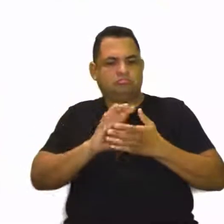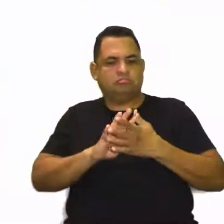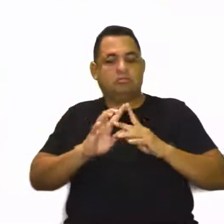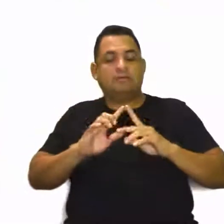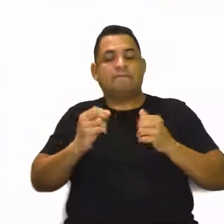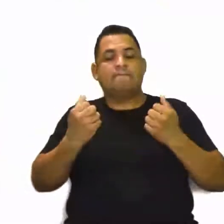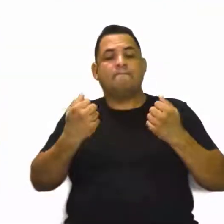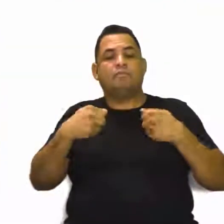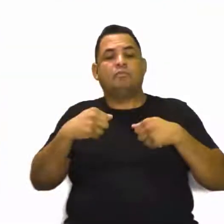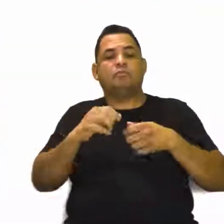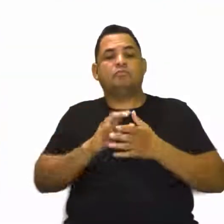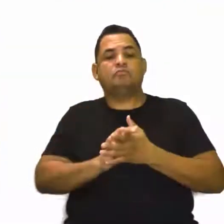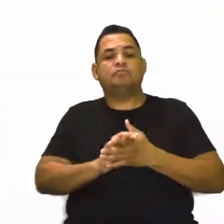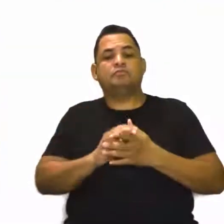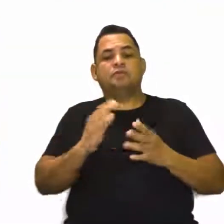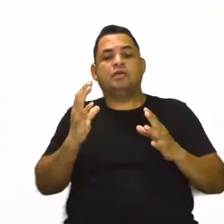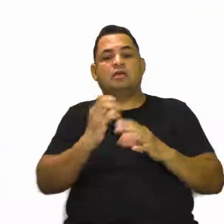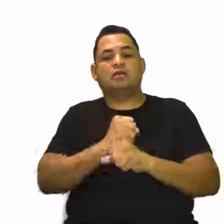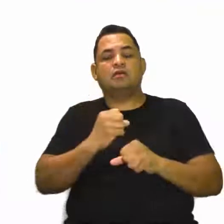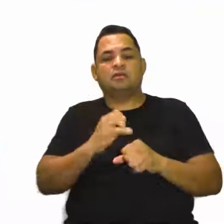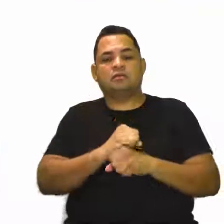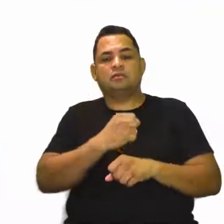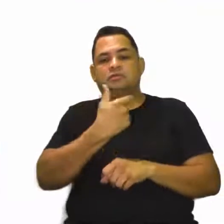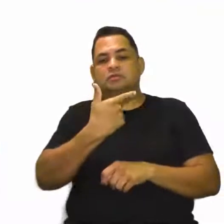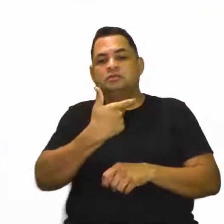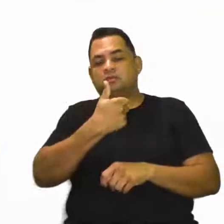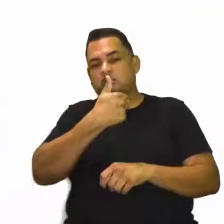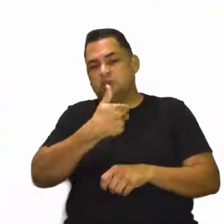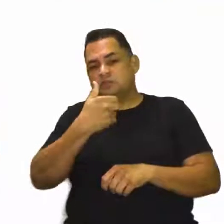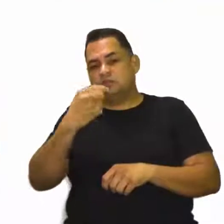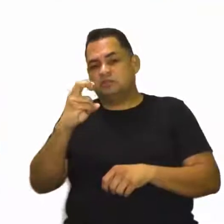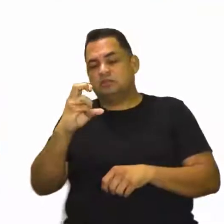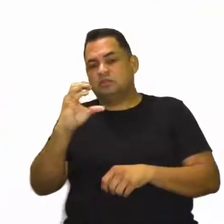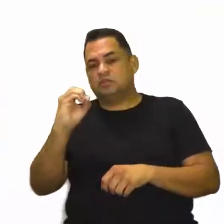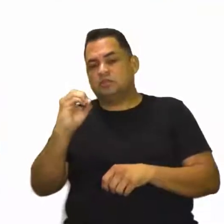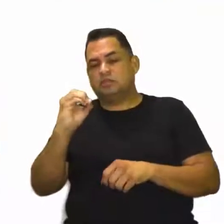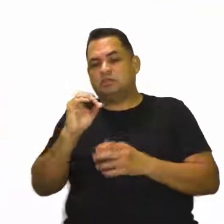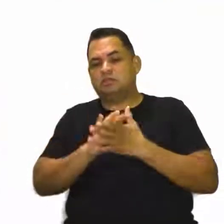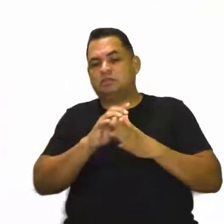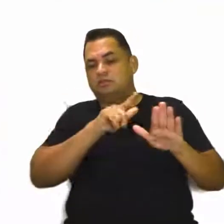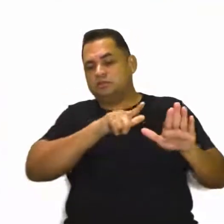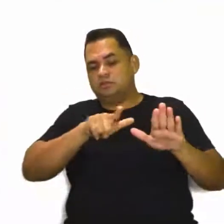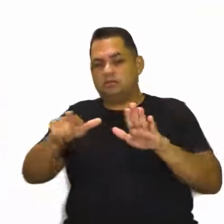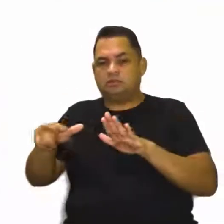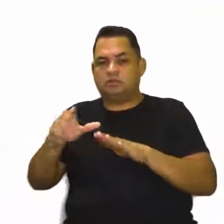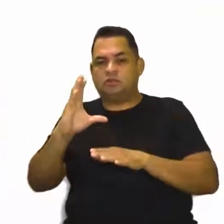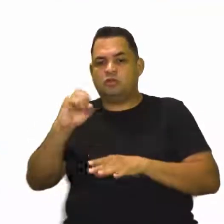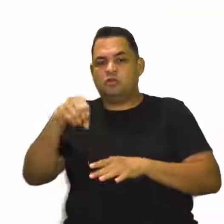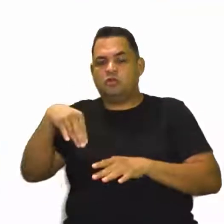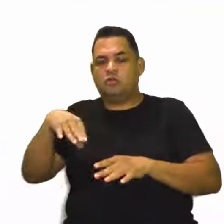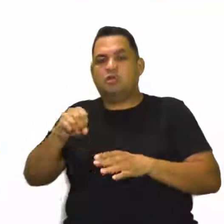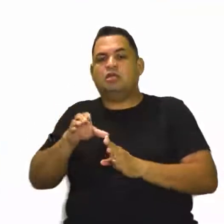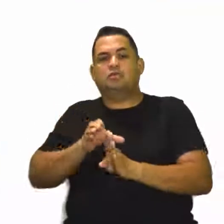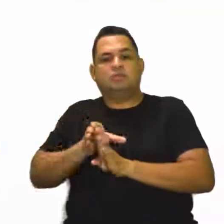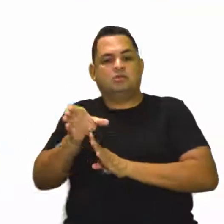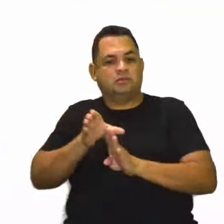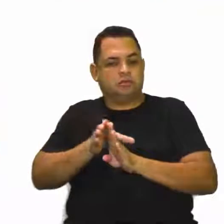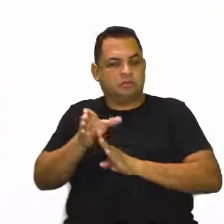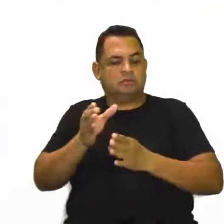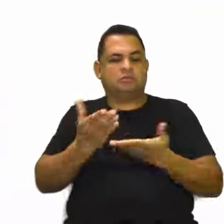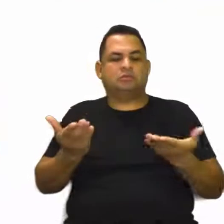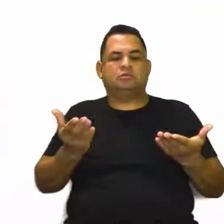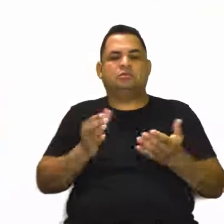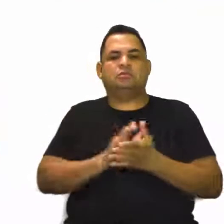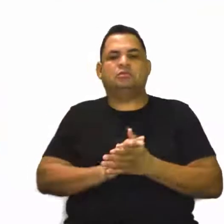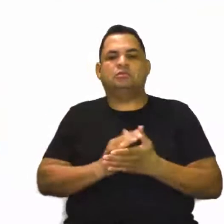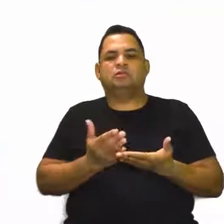cálculo seguinte, é 150 minutos semanais, né? Isso. Essa é a recomendação da OMS, do Colégio Americano. Então